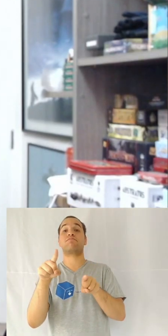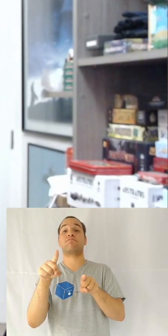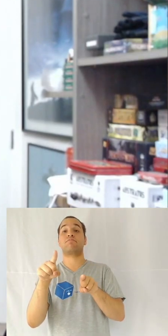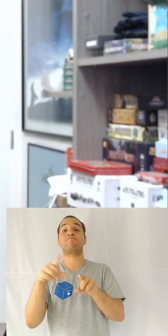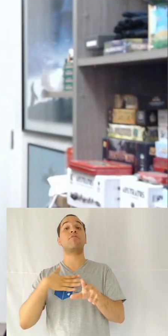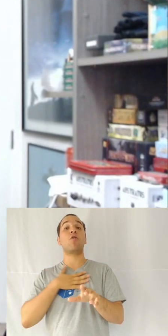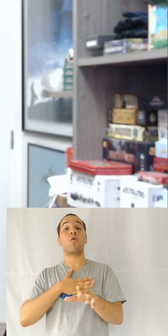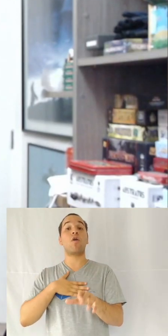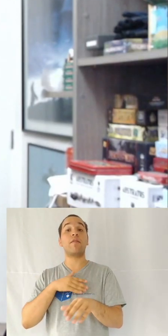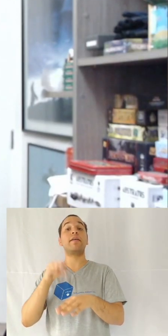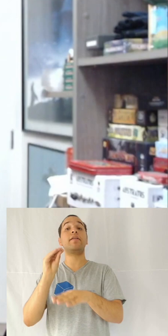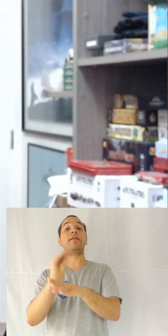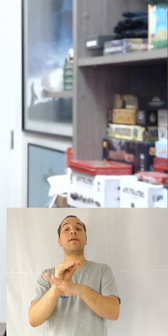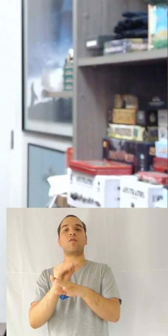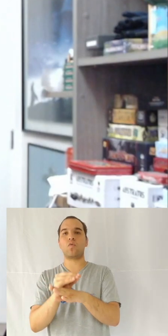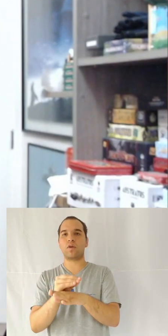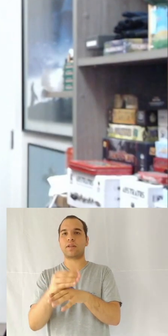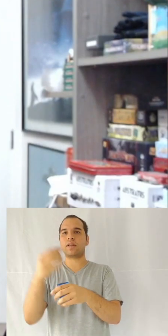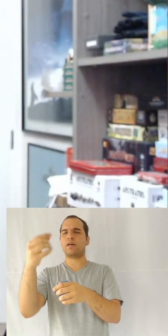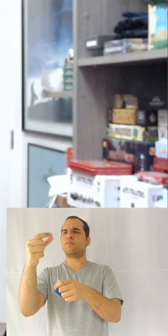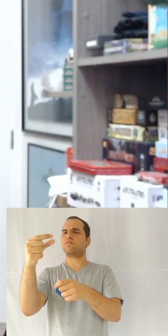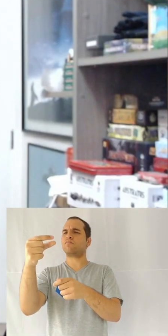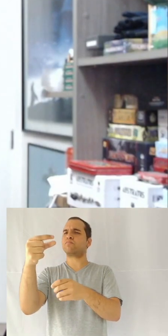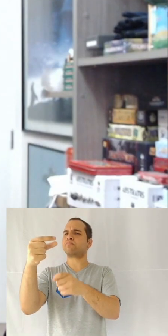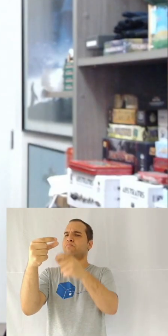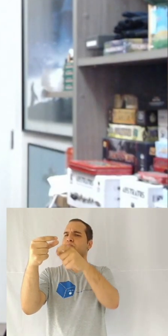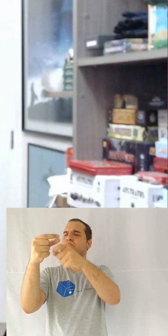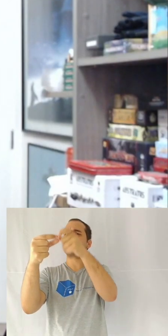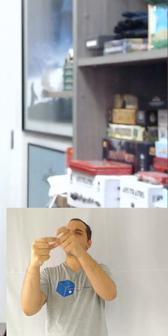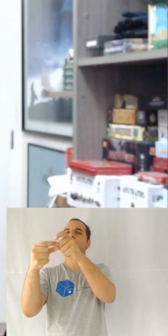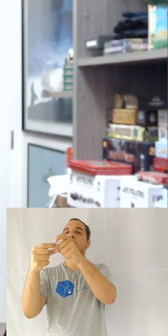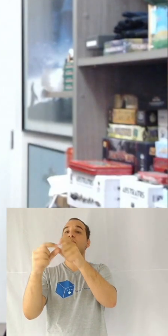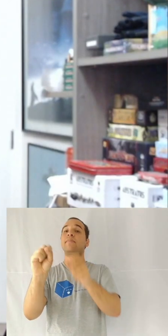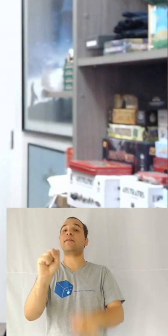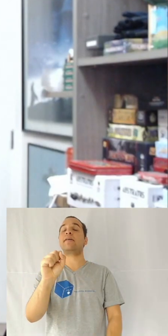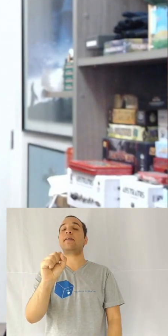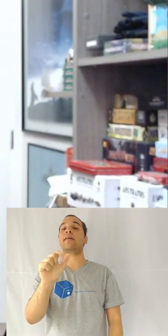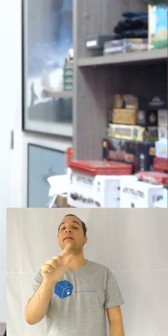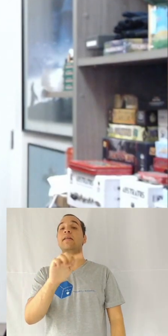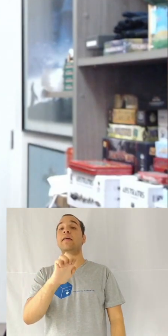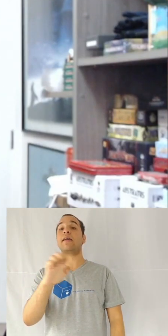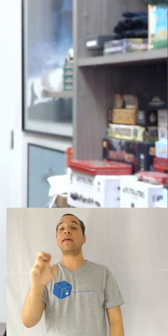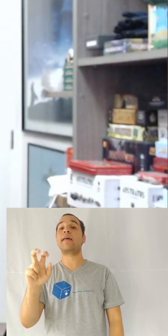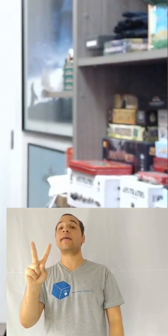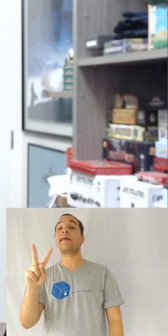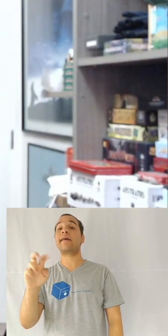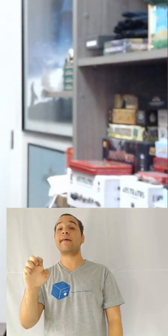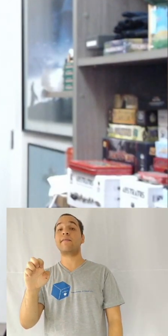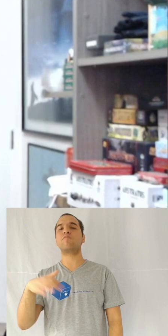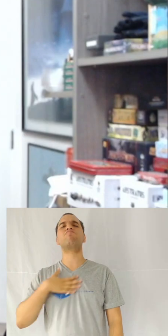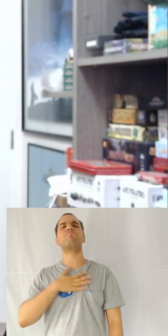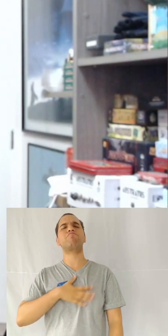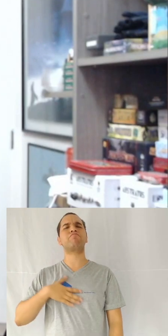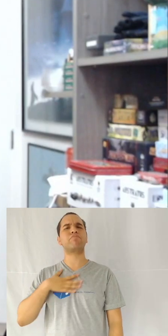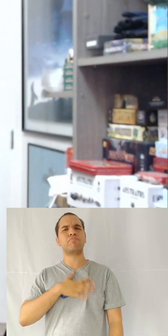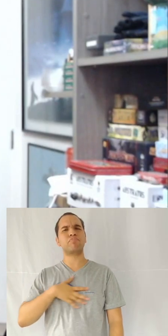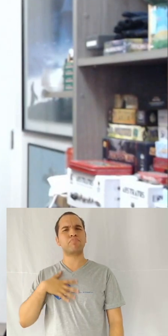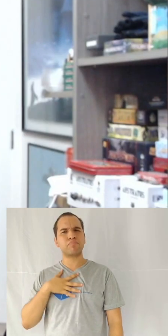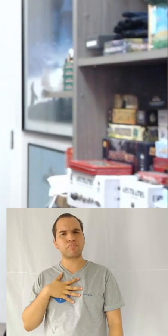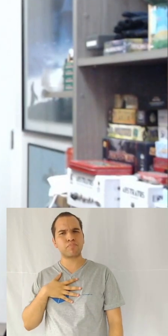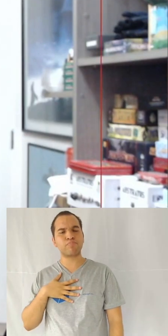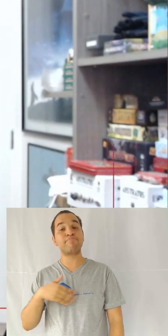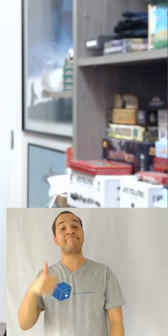interessante, um jogo de memória, mas que exige também dedução, principalmente quando você usa as cartas para tentar descobrir o que os outros têm.